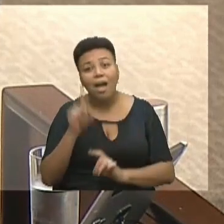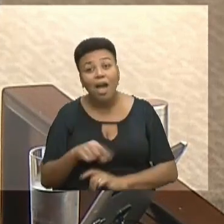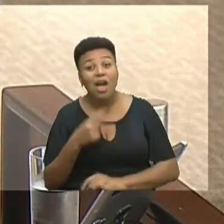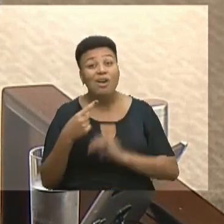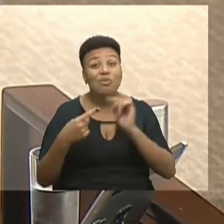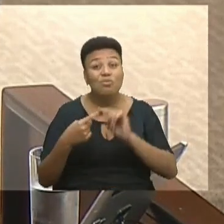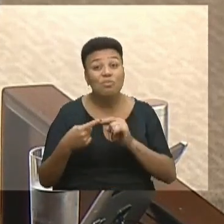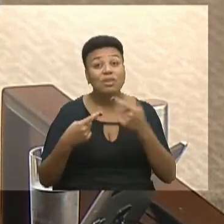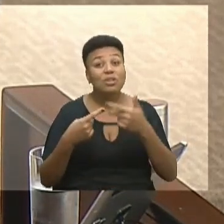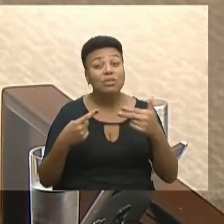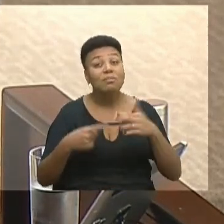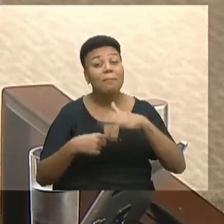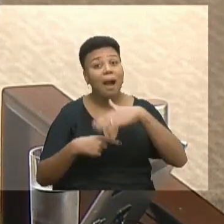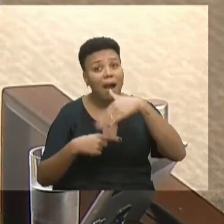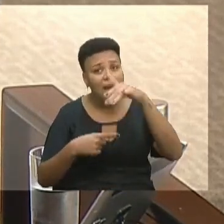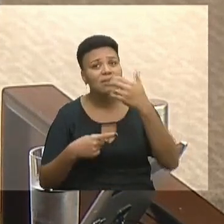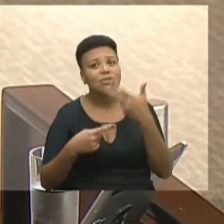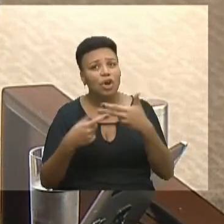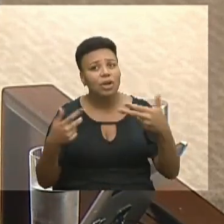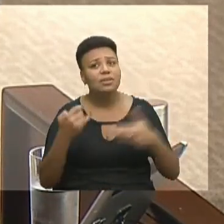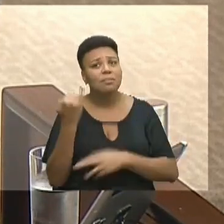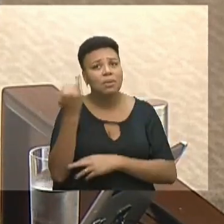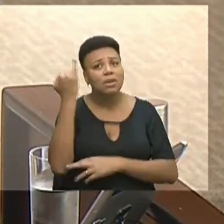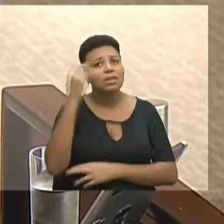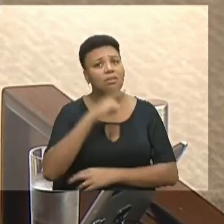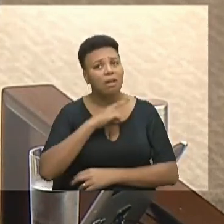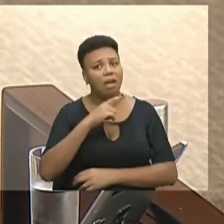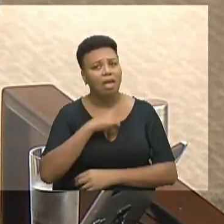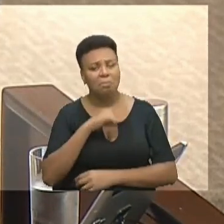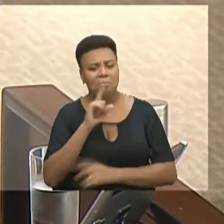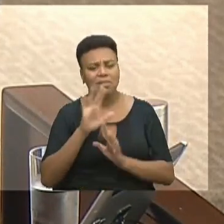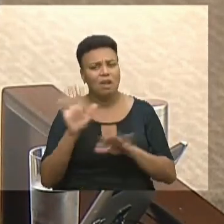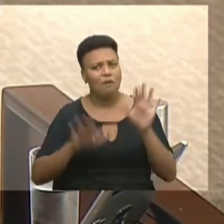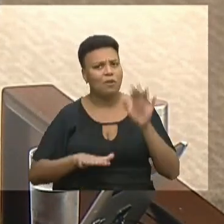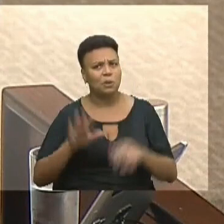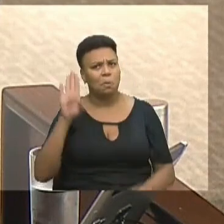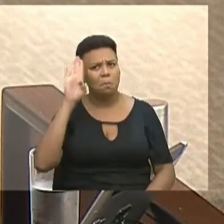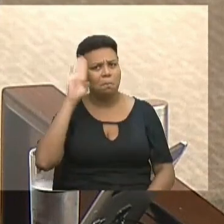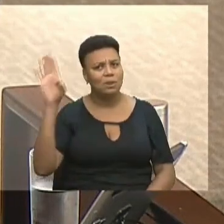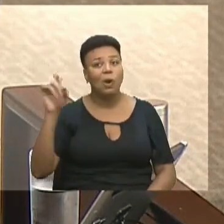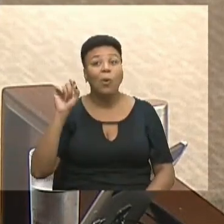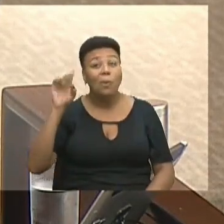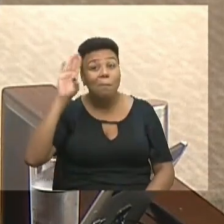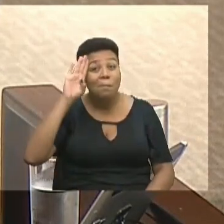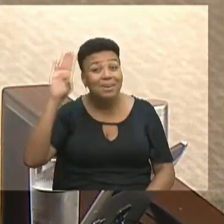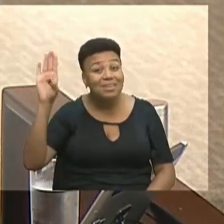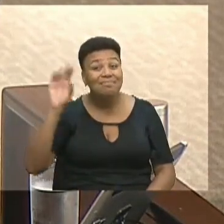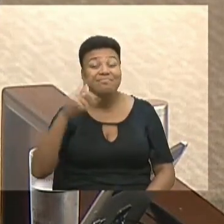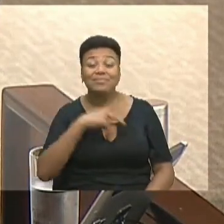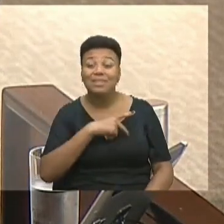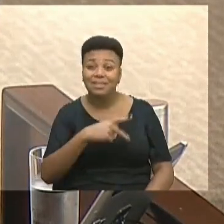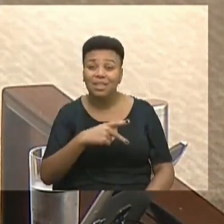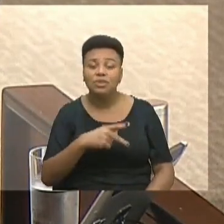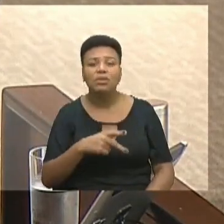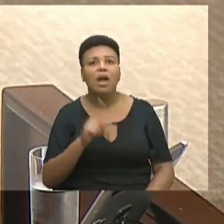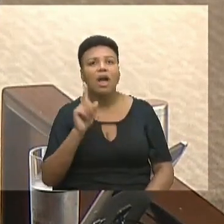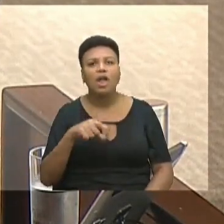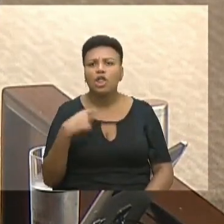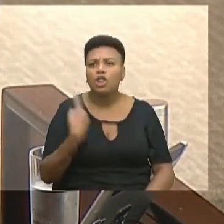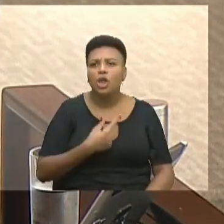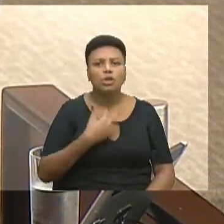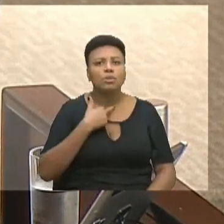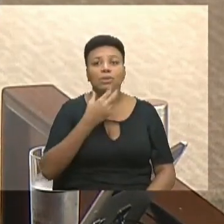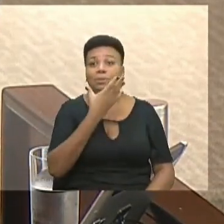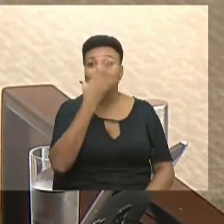fator importante mas talvez não seja o fundamental o fundamental de tudo o presidente Eliana é nós não